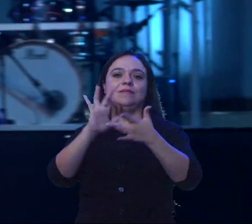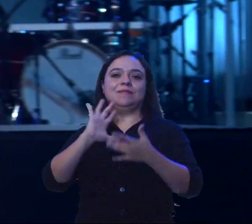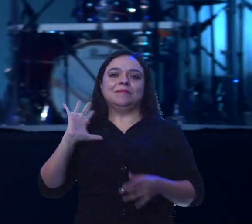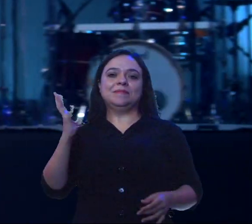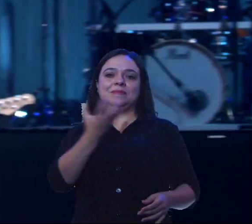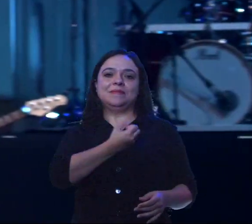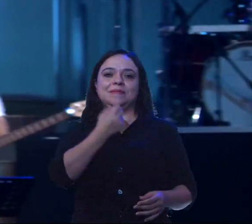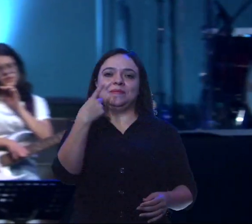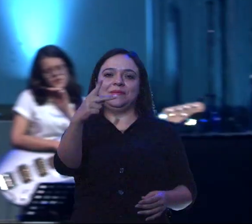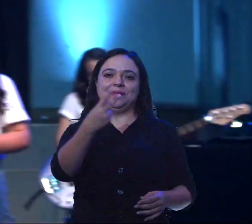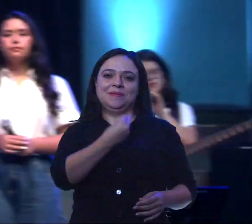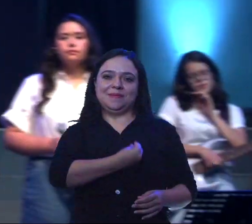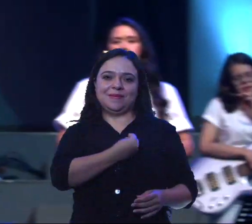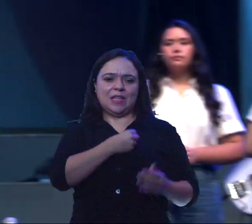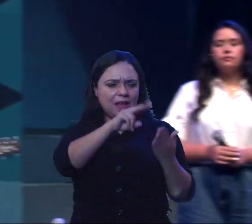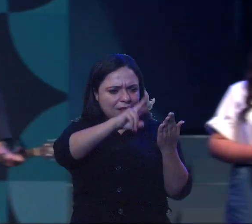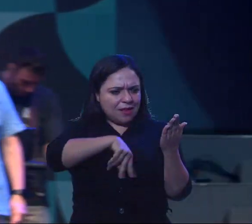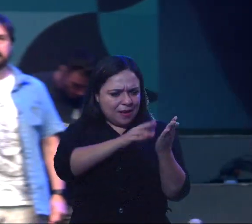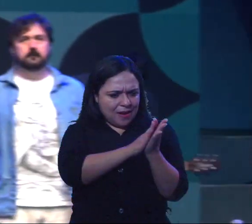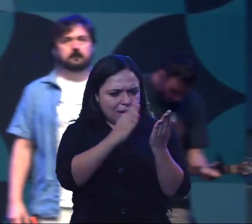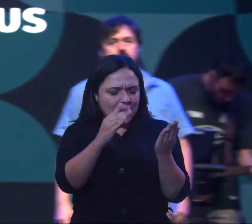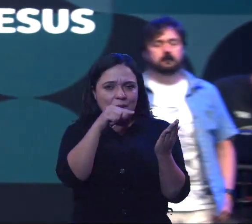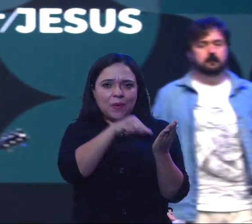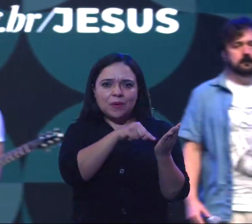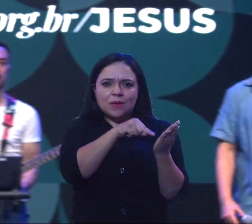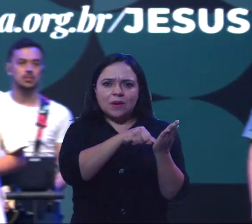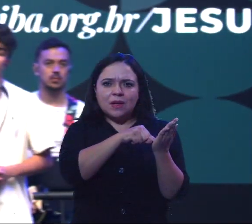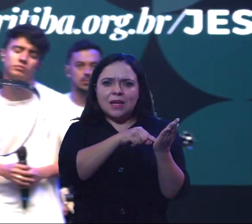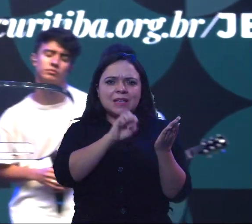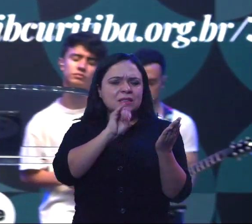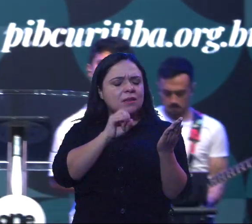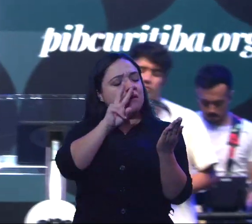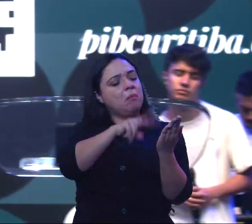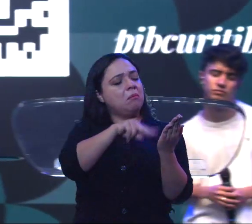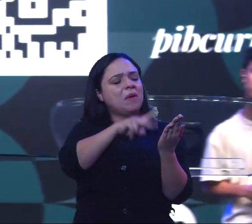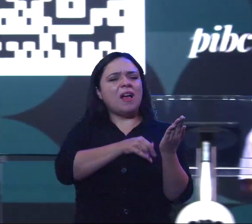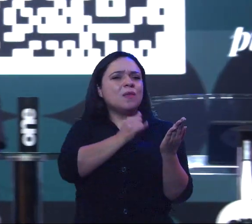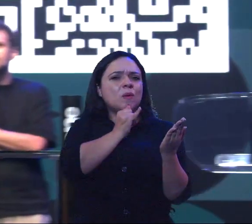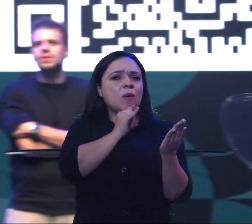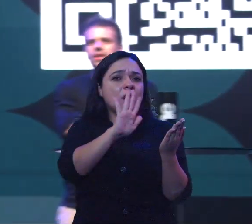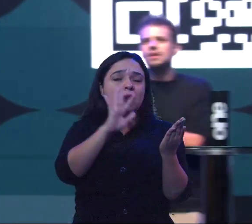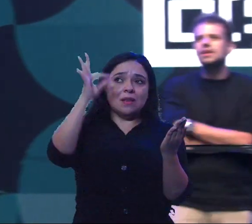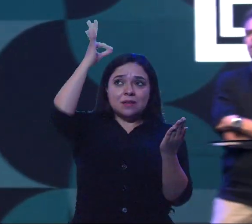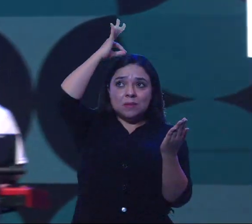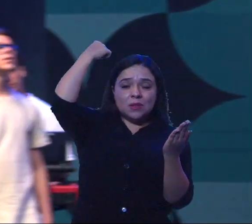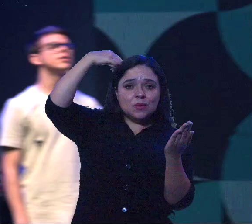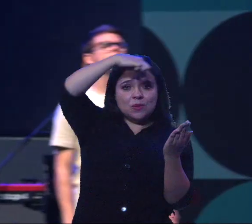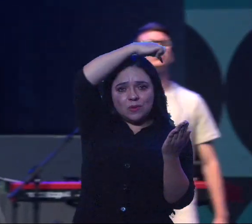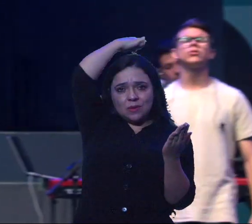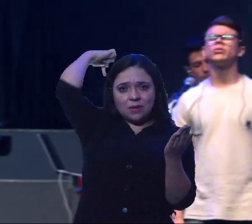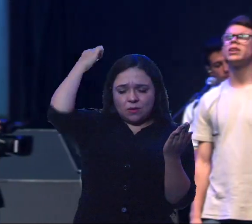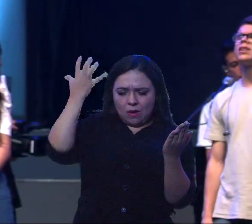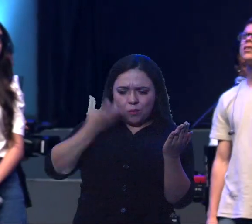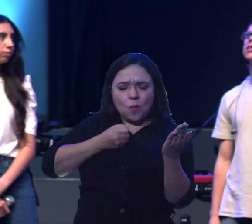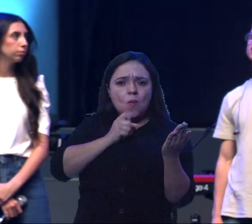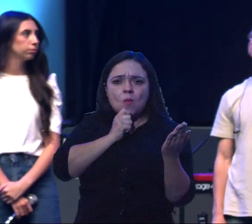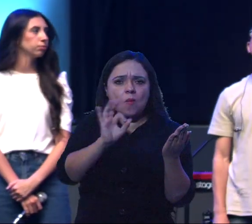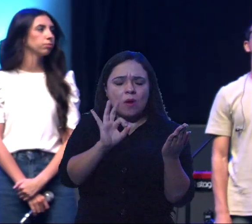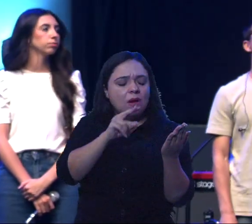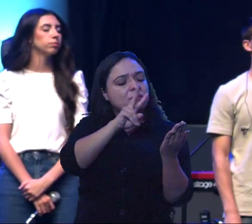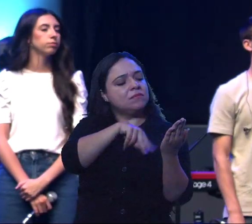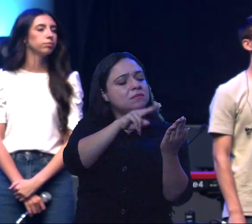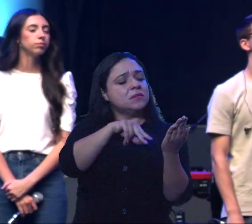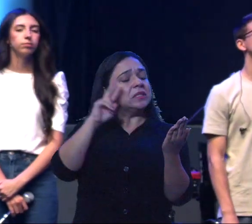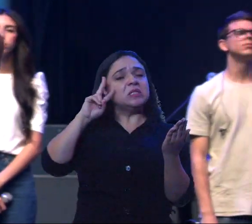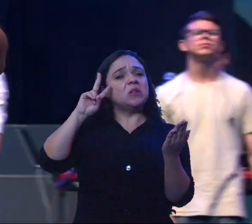palavra dele, lemos a Bíblia, nós se lemos ela sem o Espírito Santo de Deus, sem ter Senhor Jesus como Senhor e Salvador nosso, a gente lê ela como um